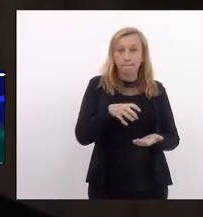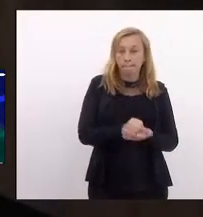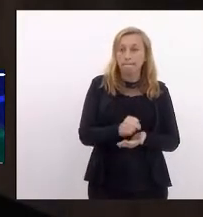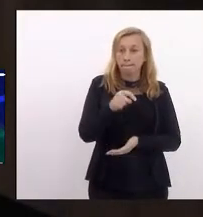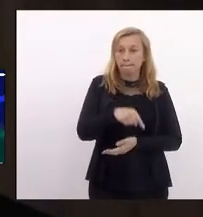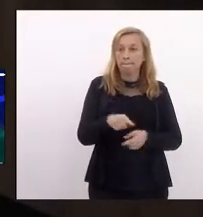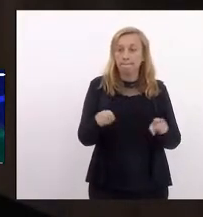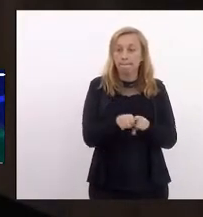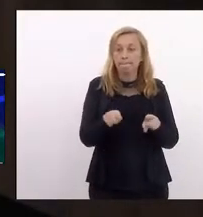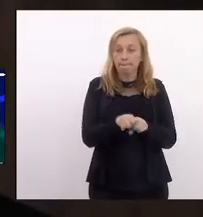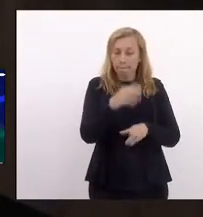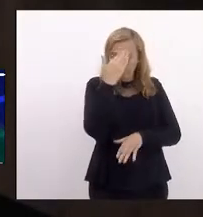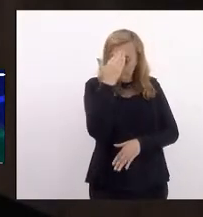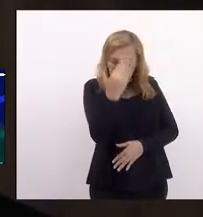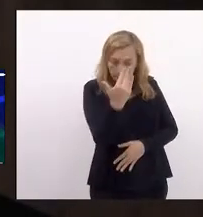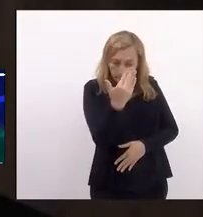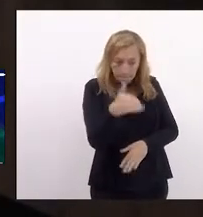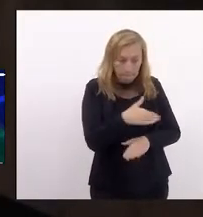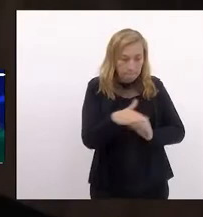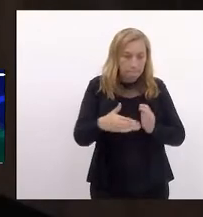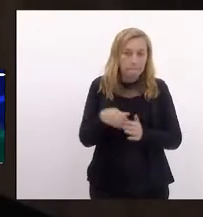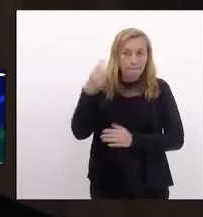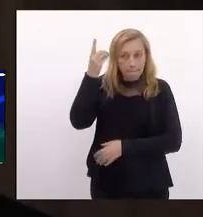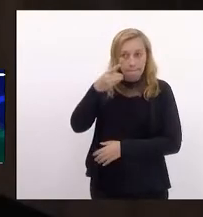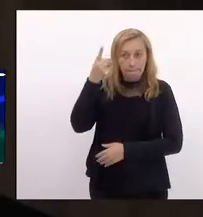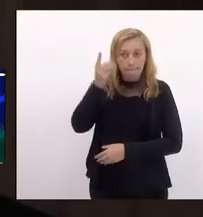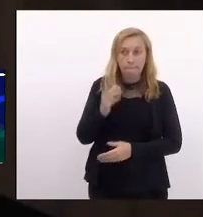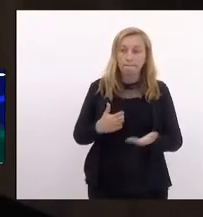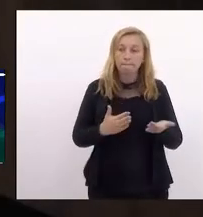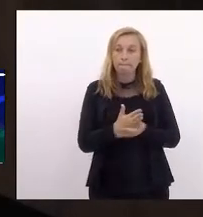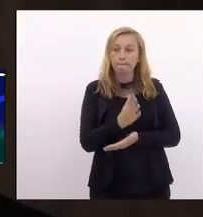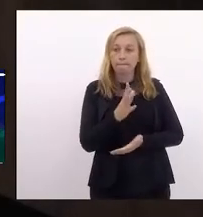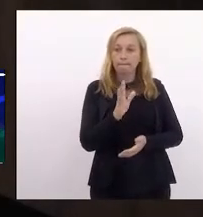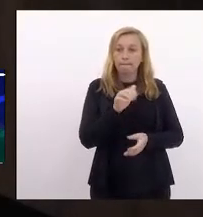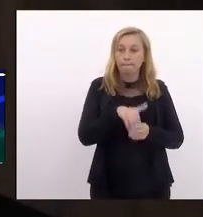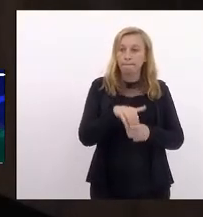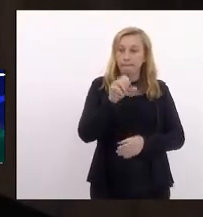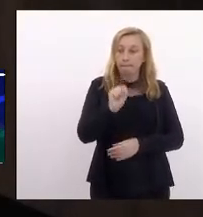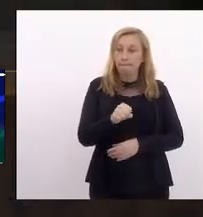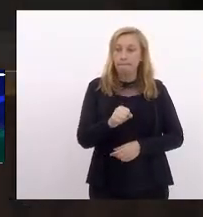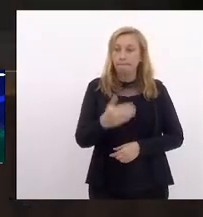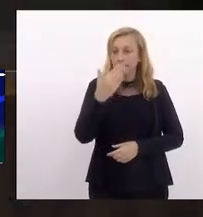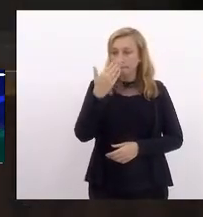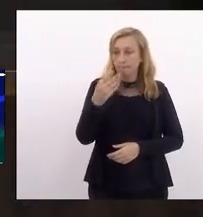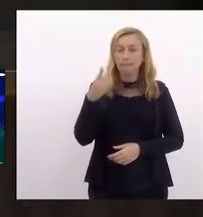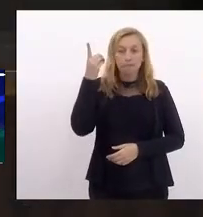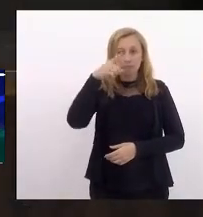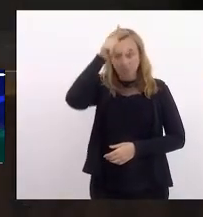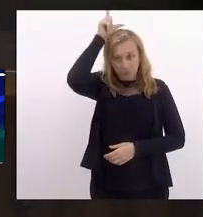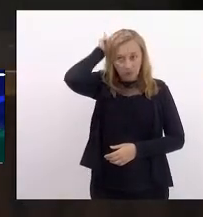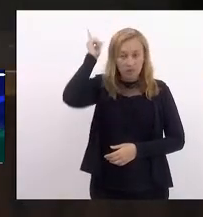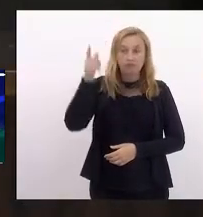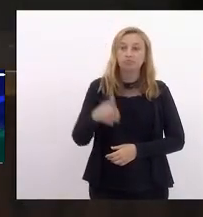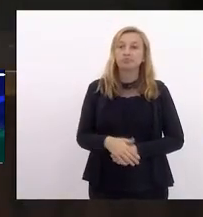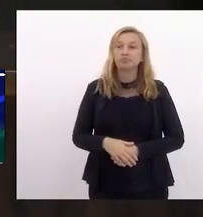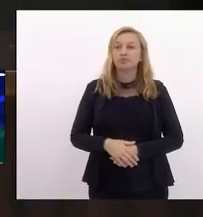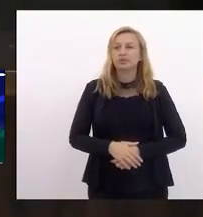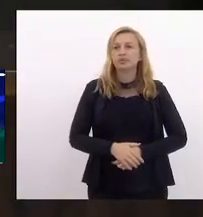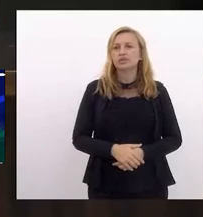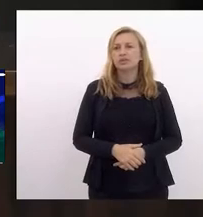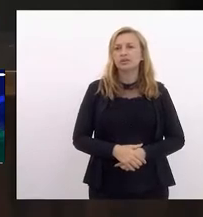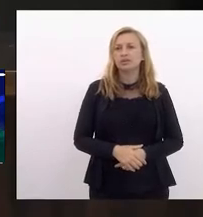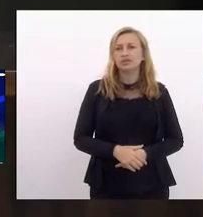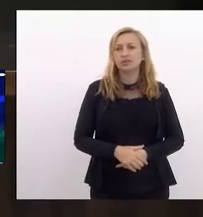também o nosso agradecimento a todos os deputados que votaram favorável Obrigado Presidente deputados para declarar